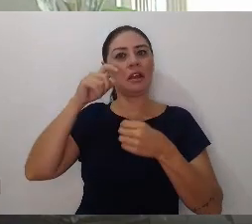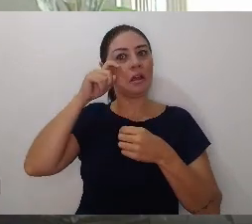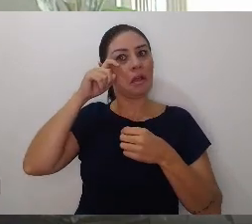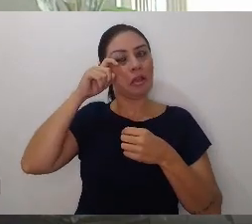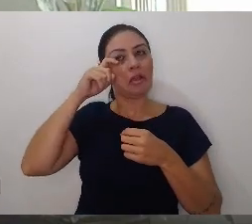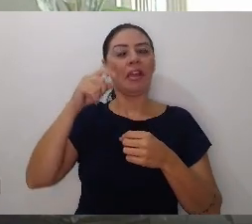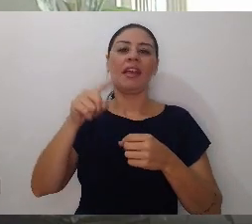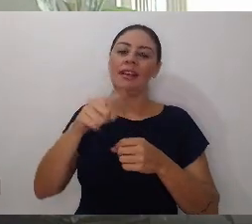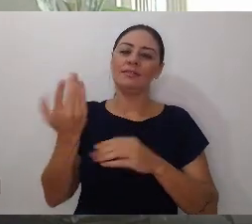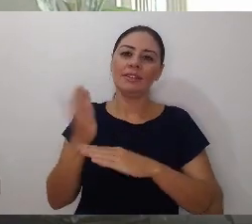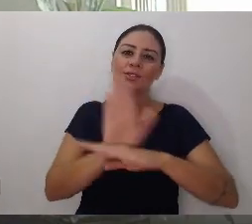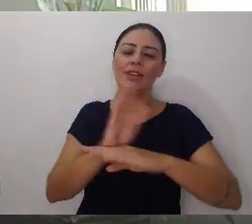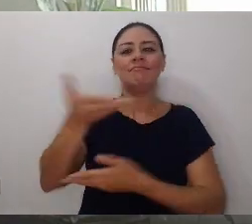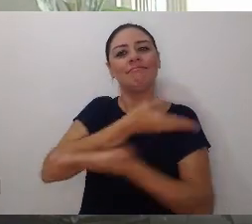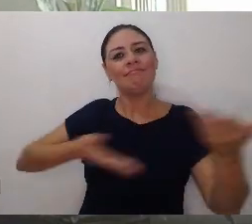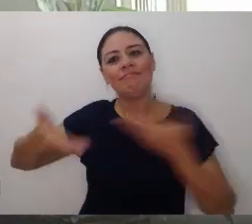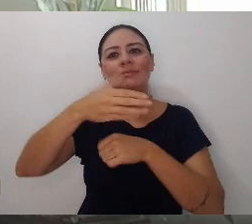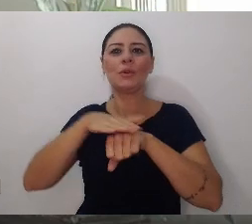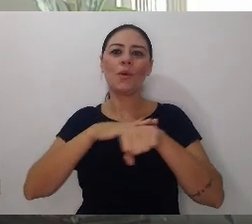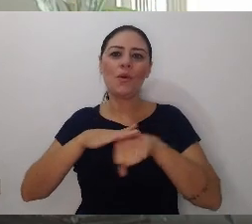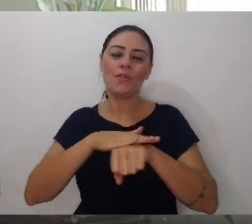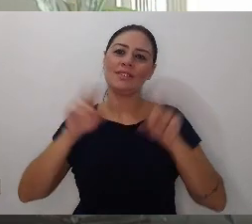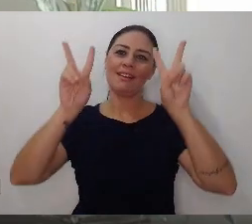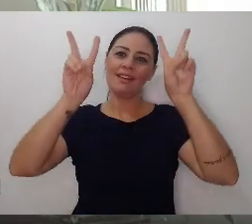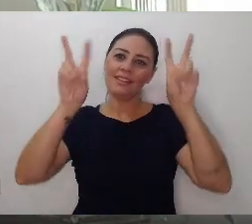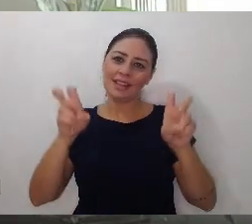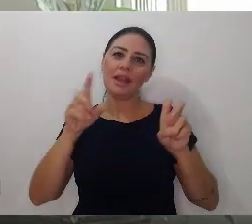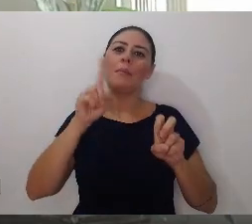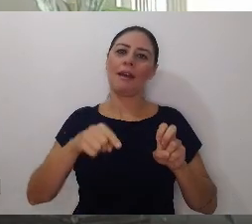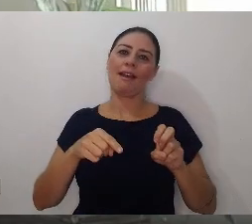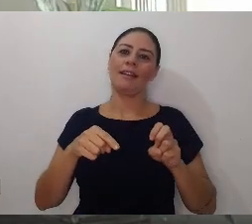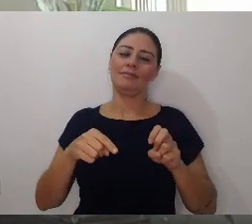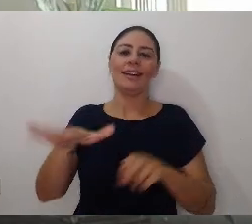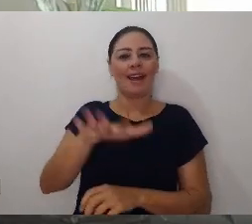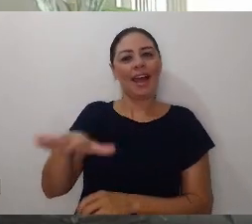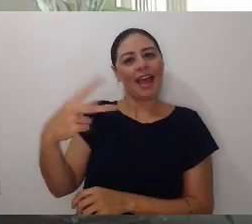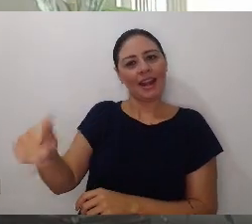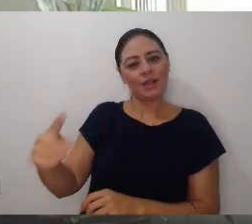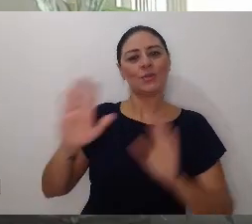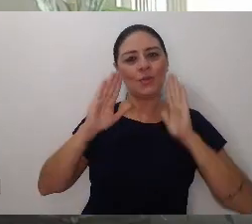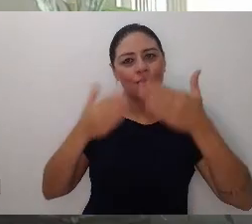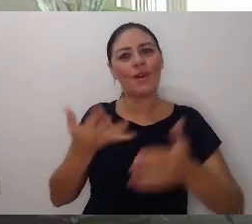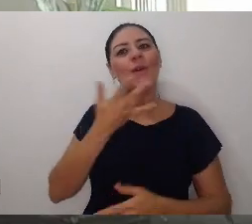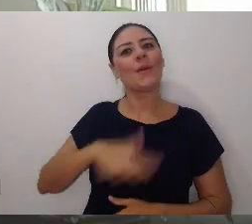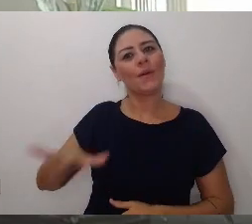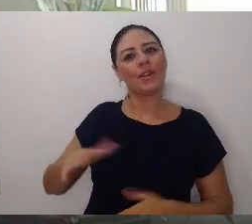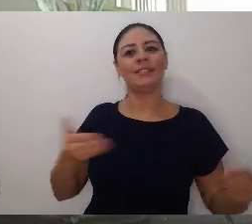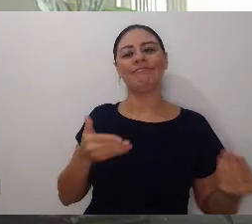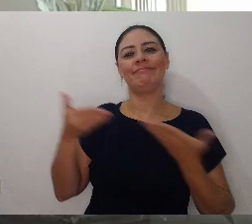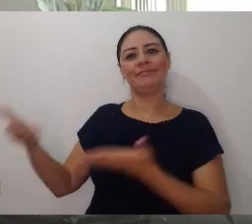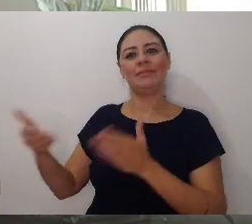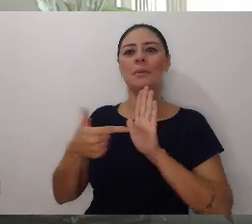sua parceria e essa dedicação, esse momento de dialogar sobre algo que a sua especialidade, né, que são as nossas